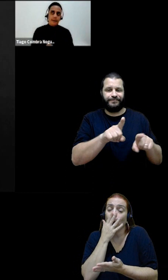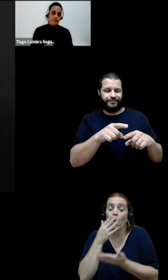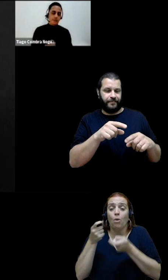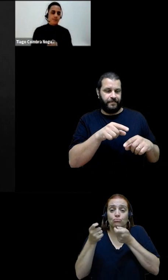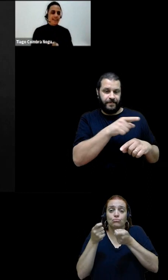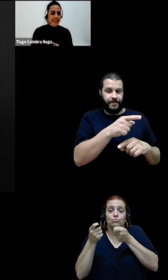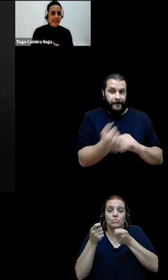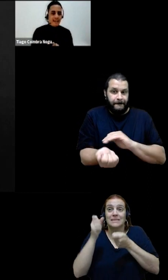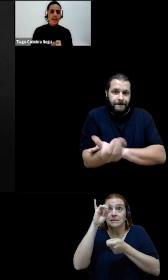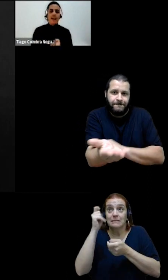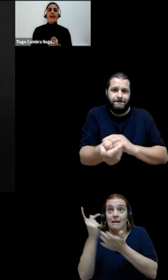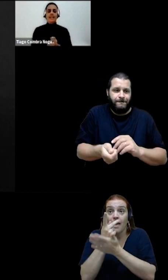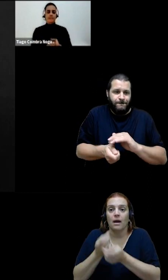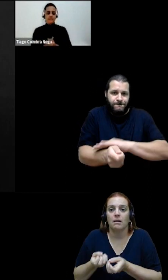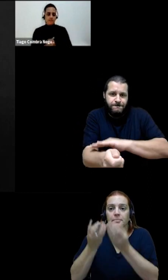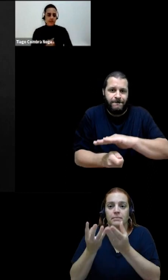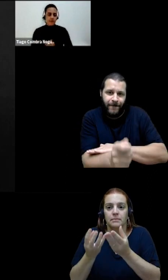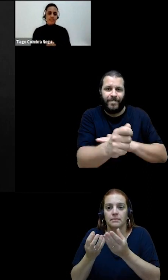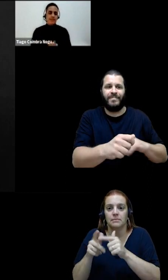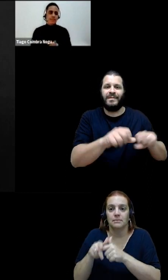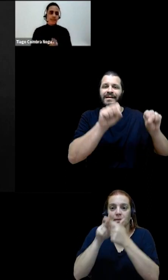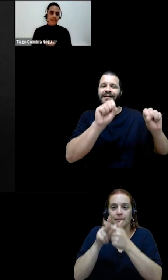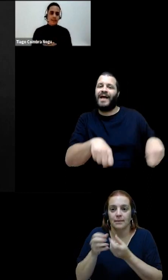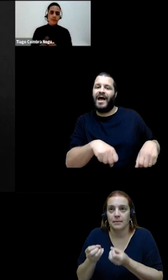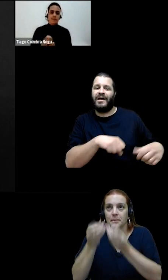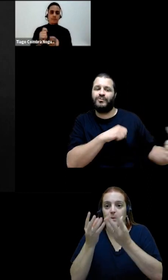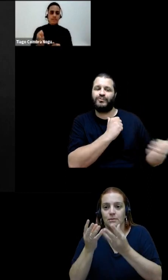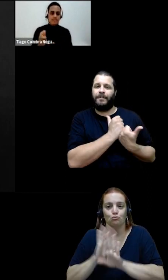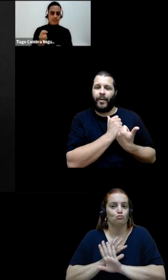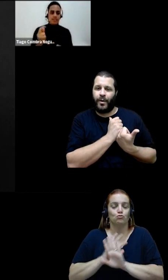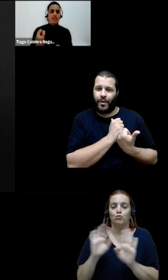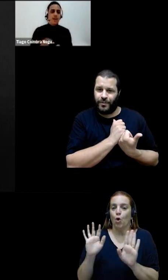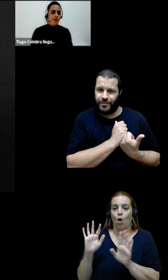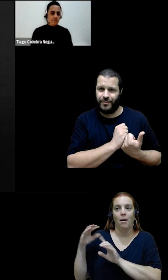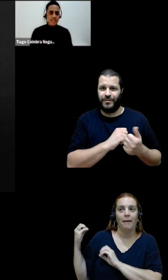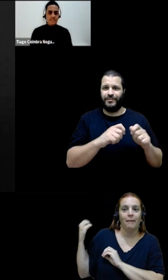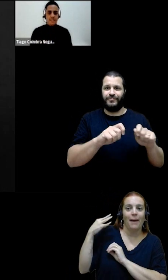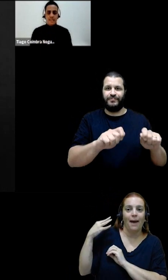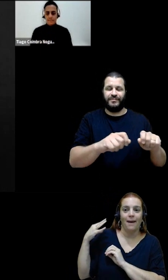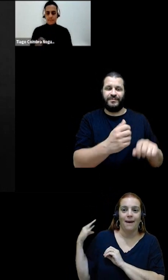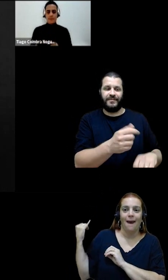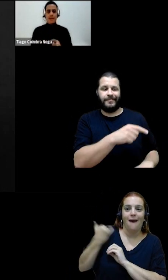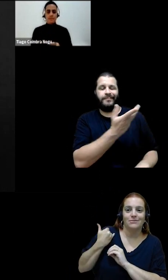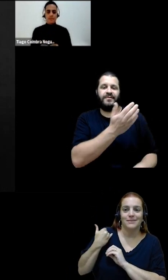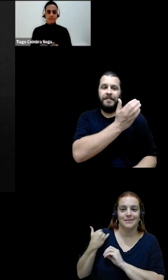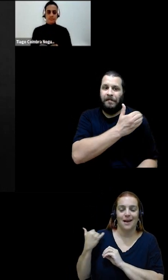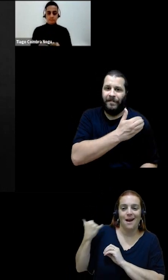do intérprete. Então, quando ele erra, então ele precisa de uma correção porque ele errou, então eu preciso aqui oferecer